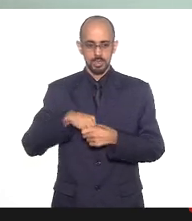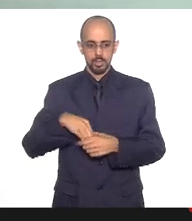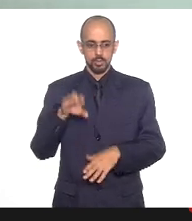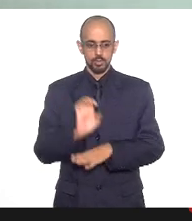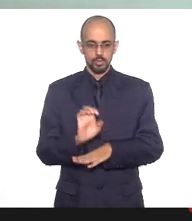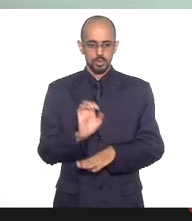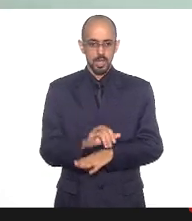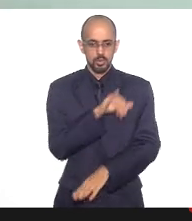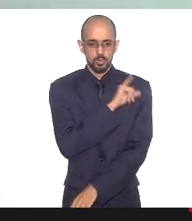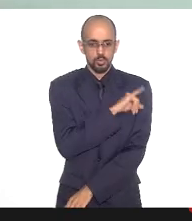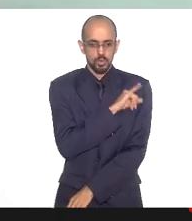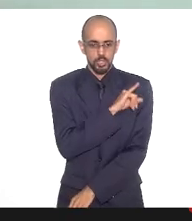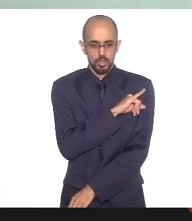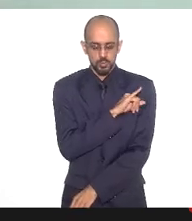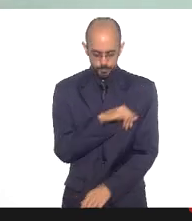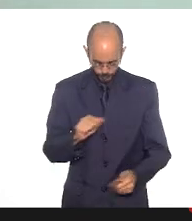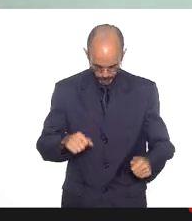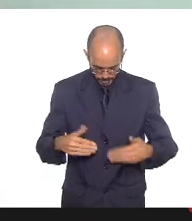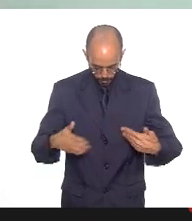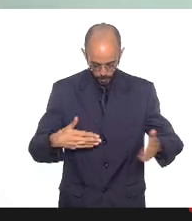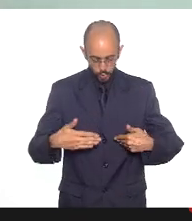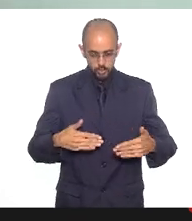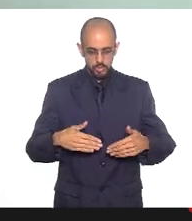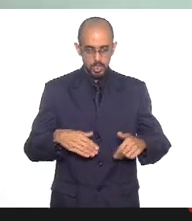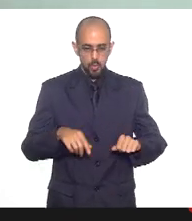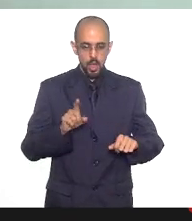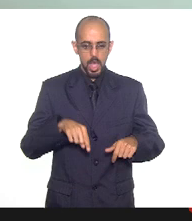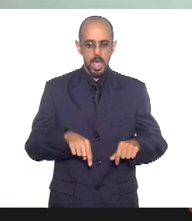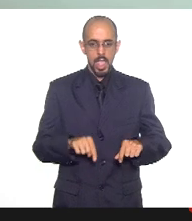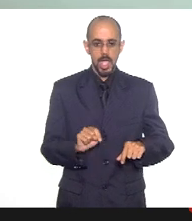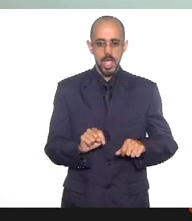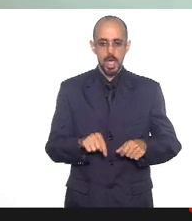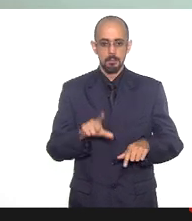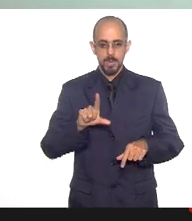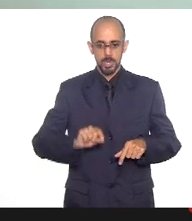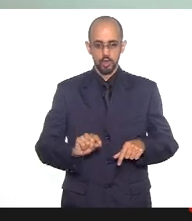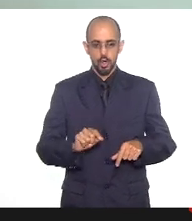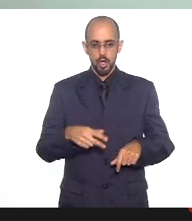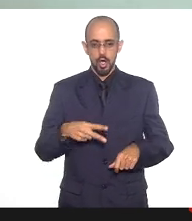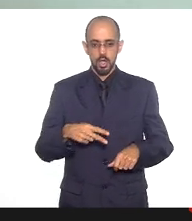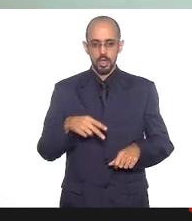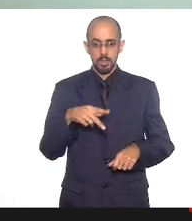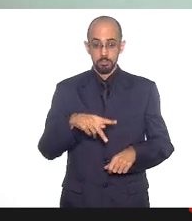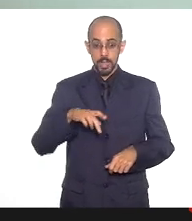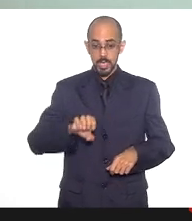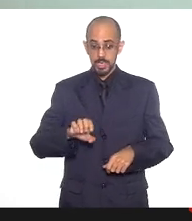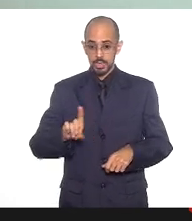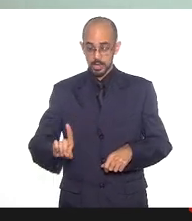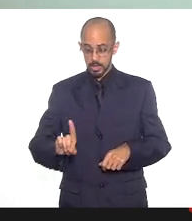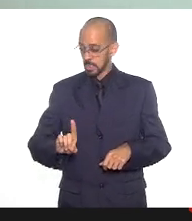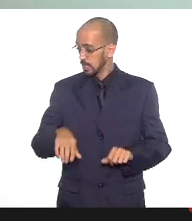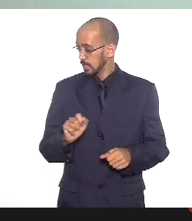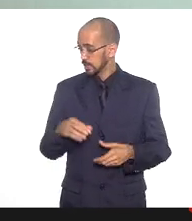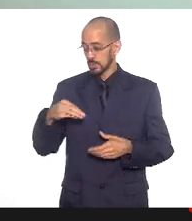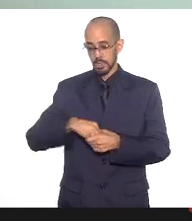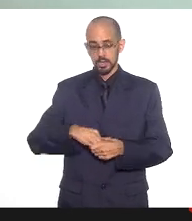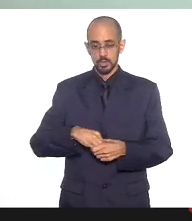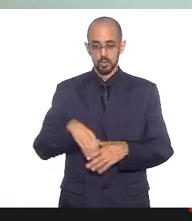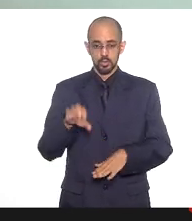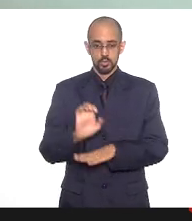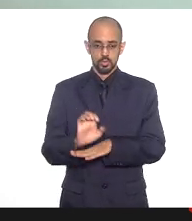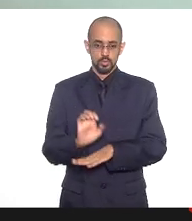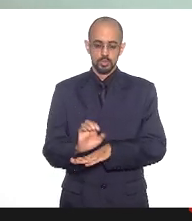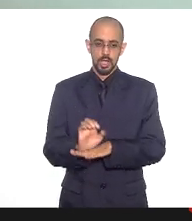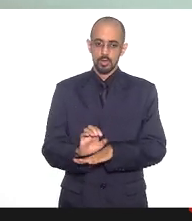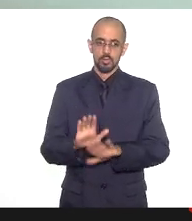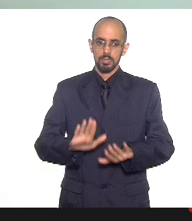produção é menor do que eu invisto aqui. Então, eu estou investindo a mais em P&D no estado do que deveria ser, teoricamente, uma obrigação legal, o que não é, né? A gente